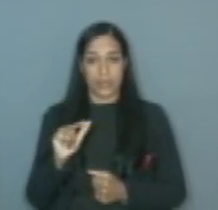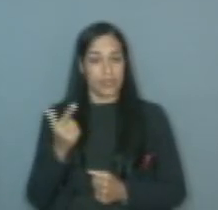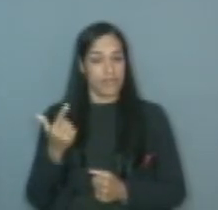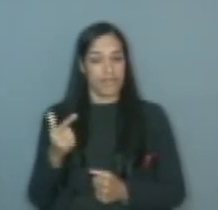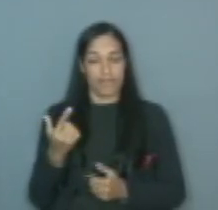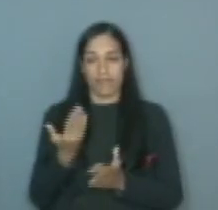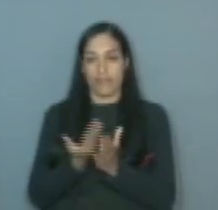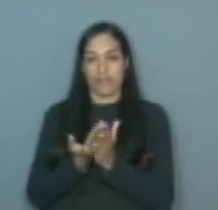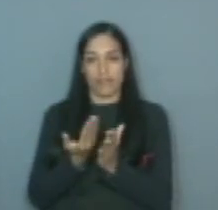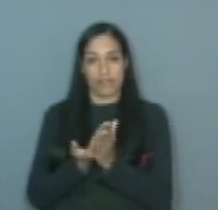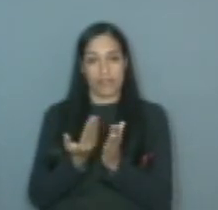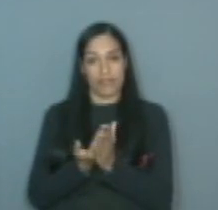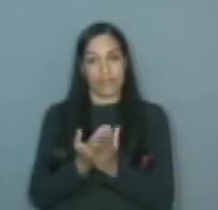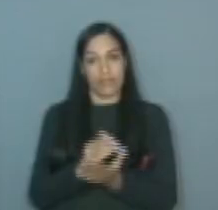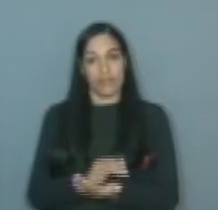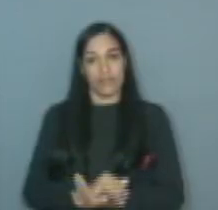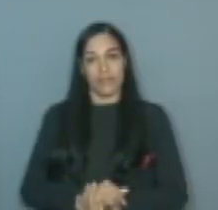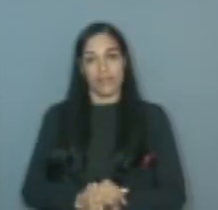aula.